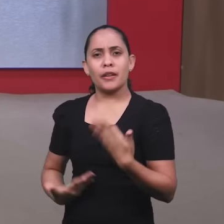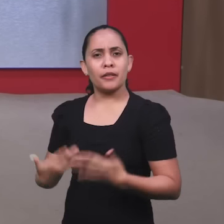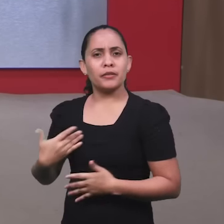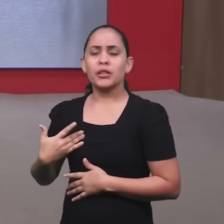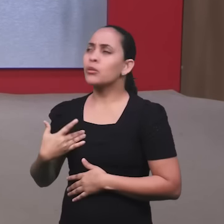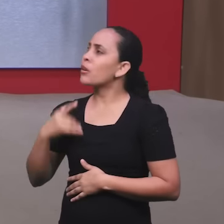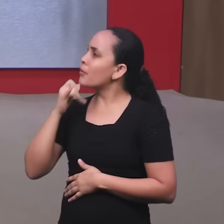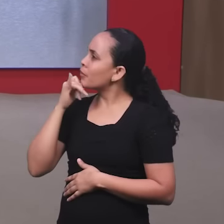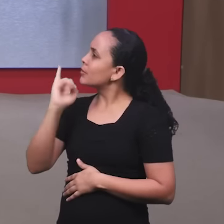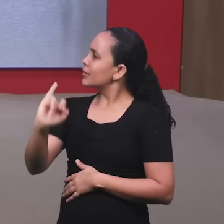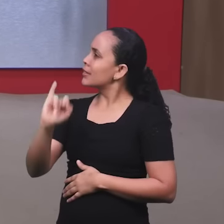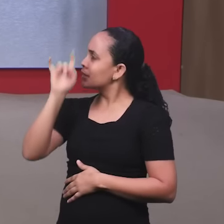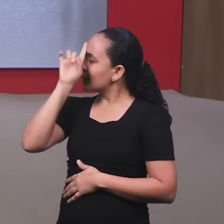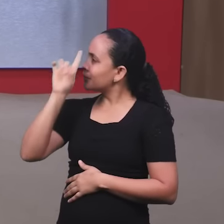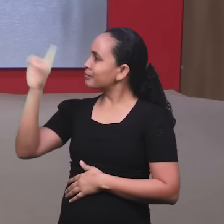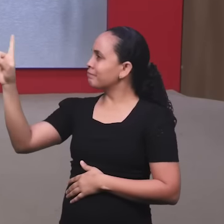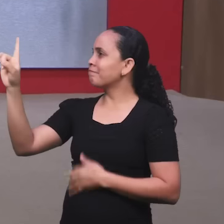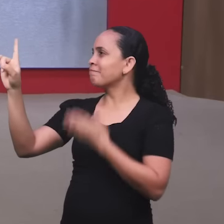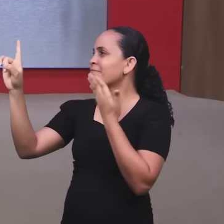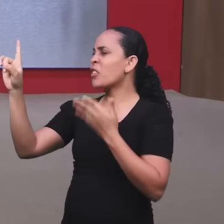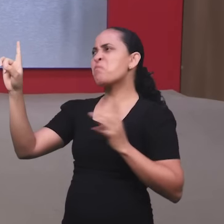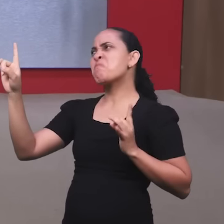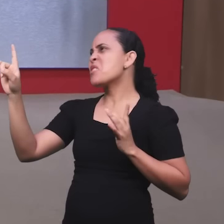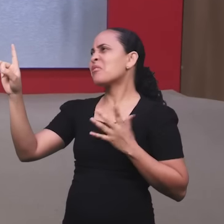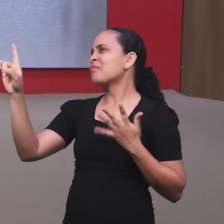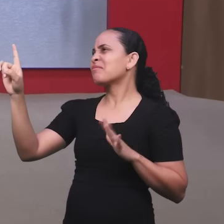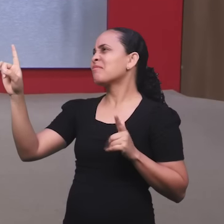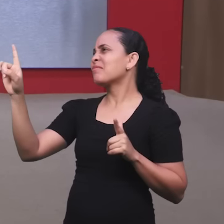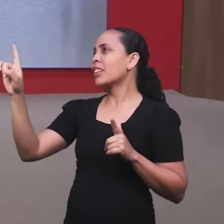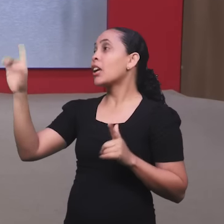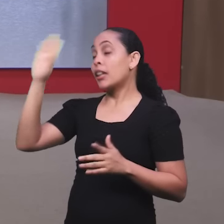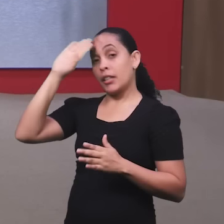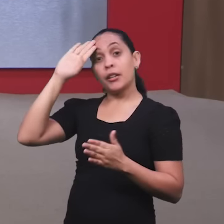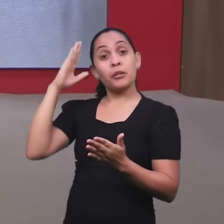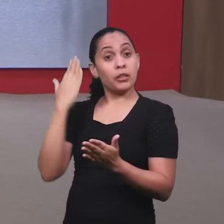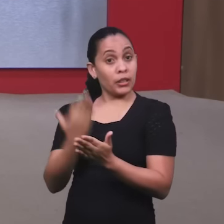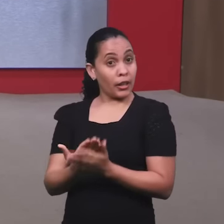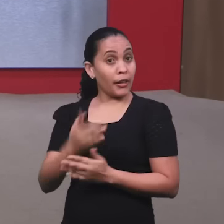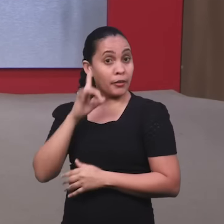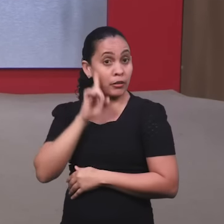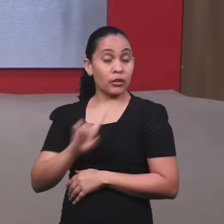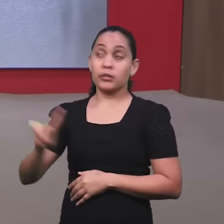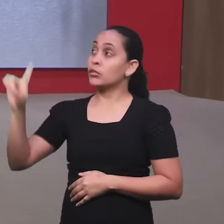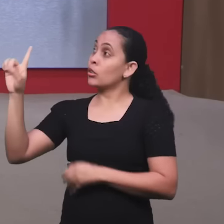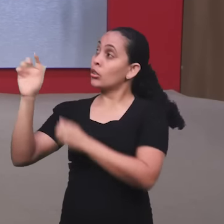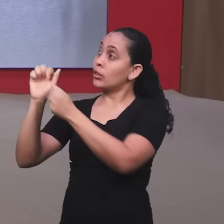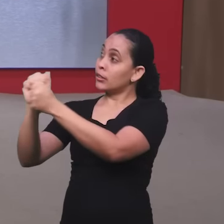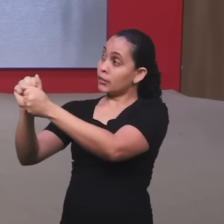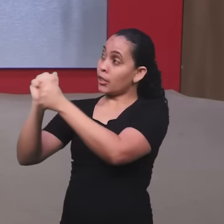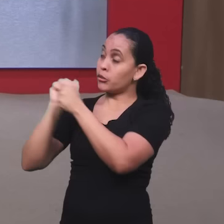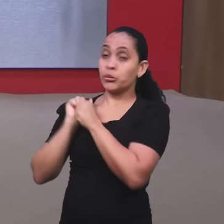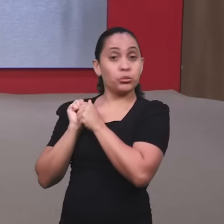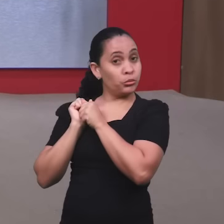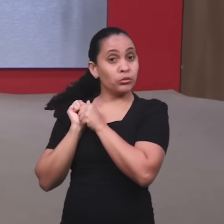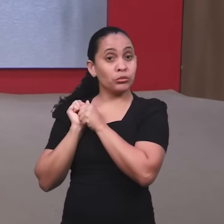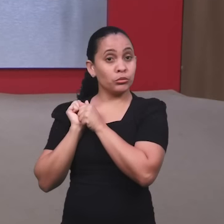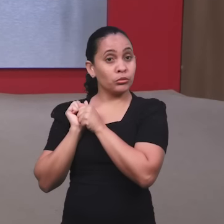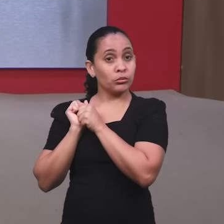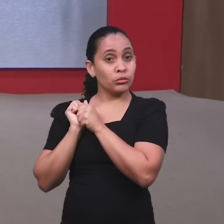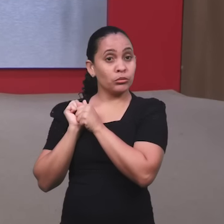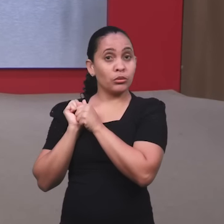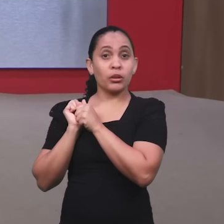eu vou dizer, eu não estou amedrontado, porque eu creio que o Senhor está à frente, todas as